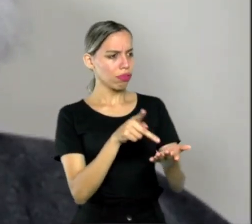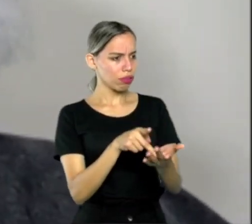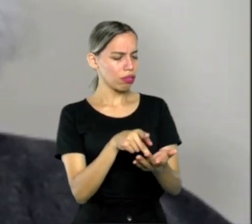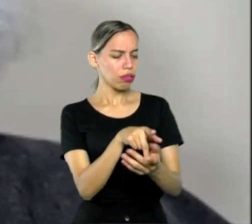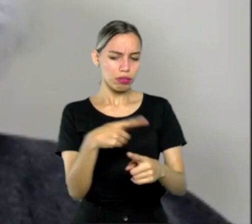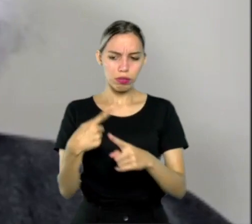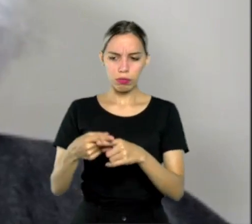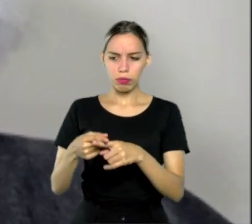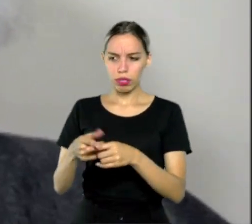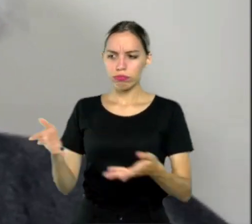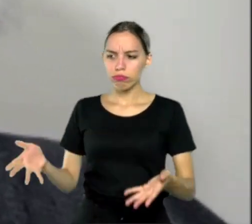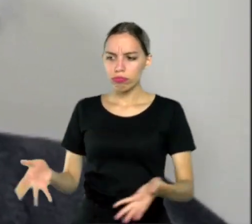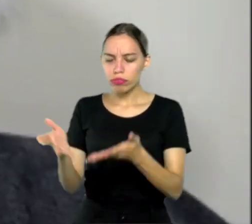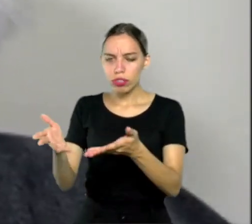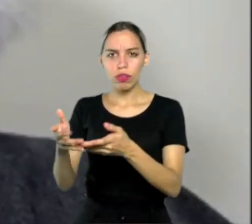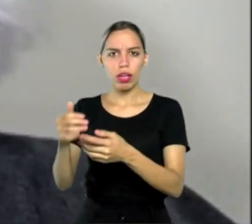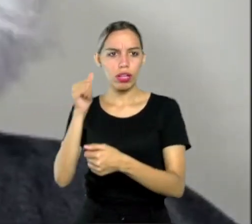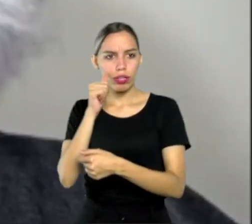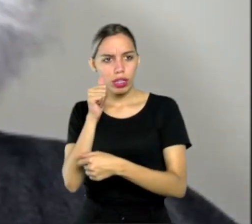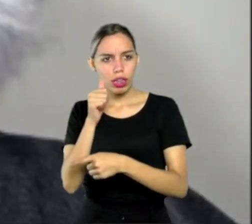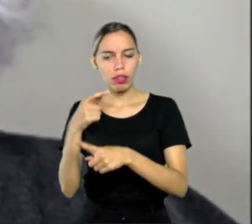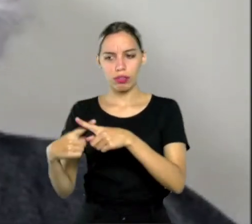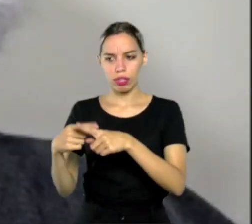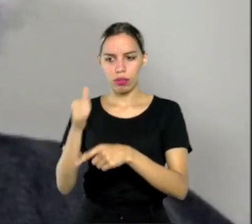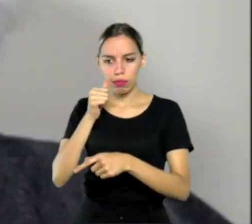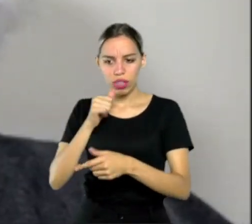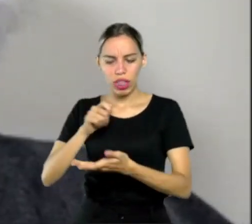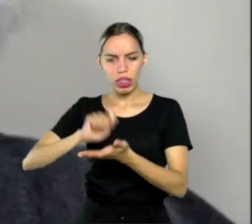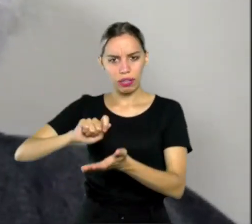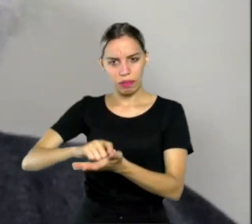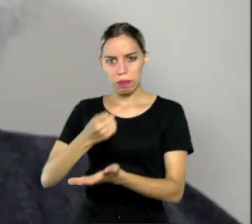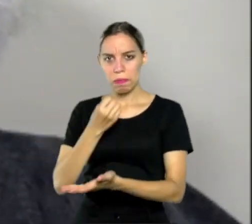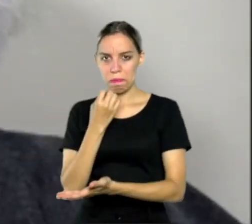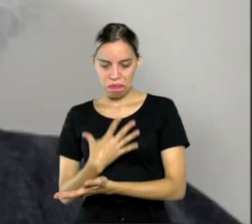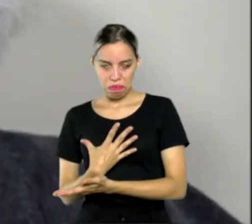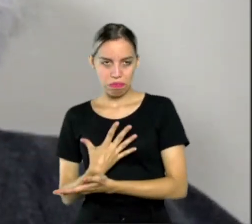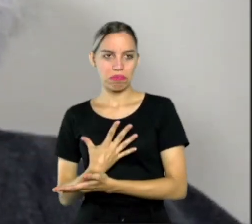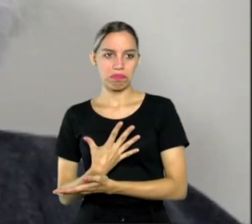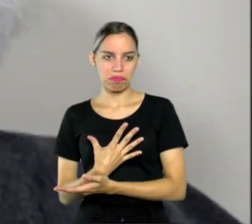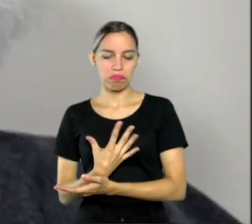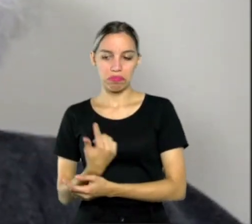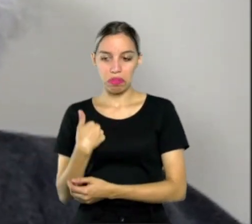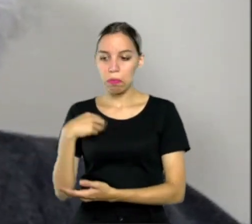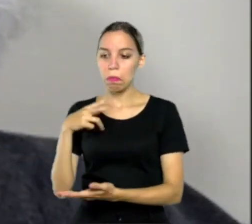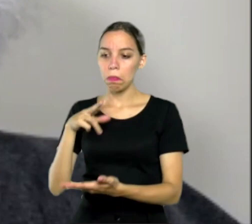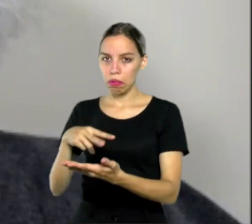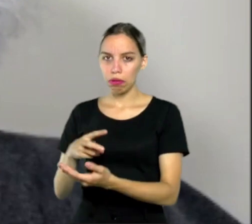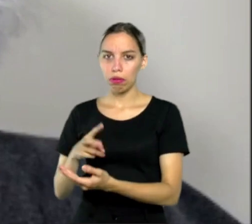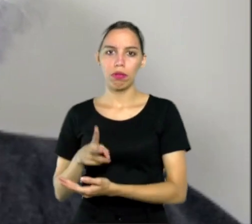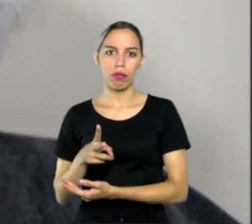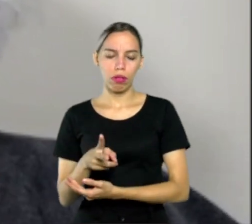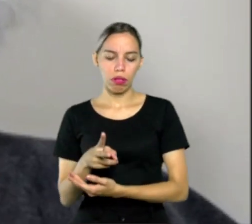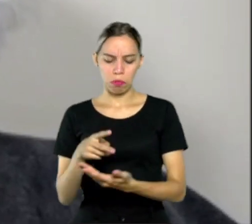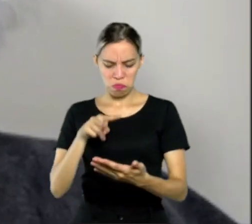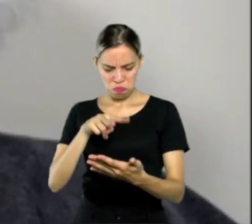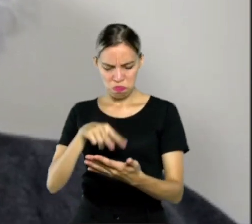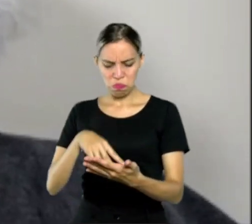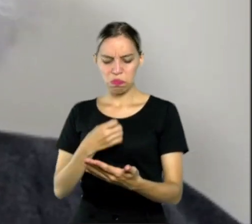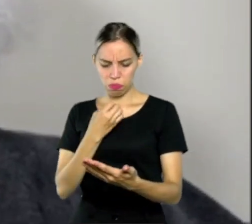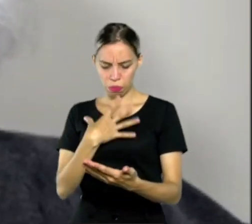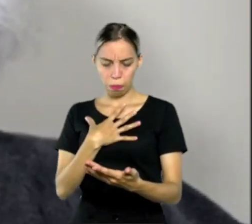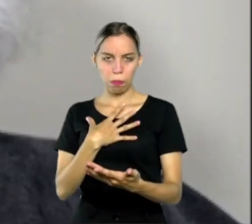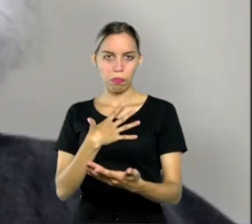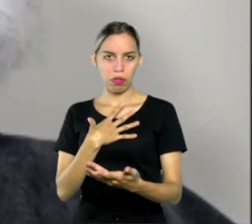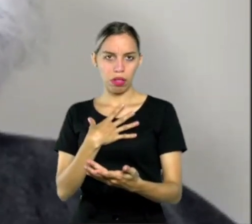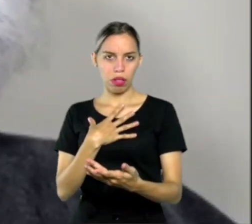mulheres escrevem bem, eu tenho lido muitas autoras, e isso é parte da luta da